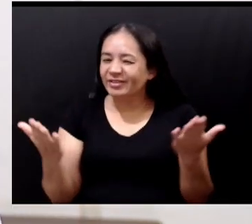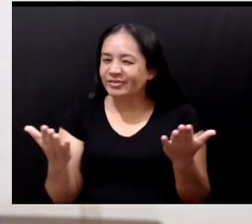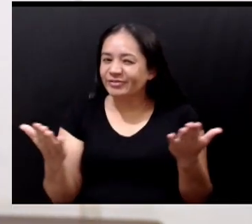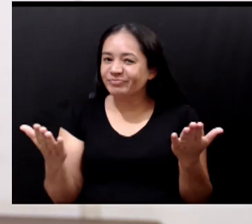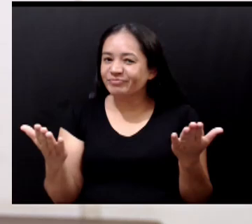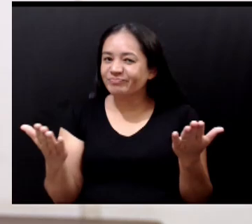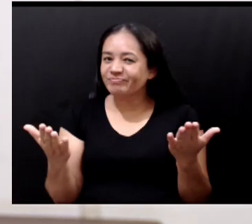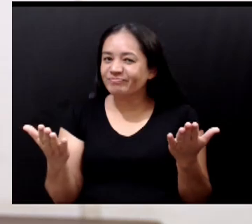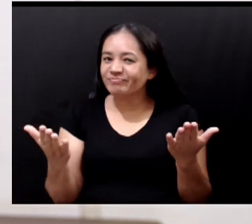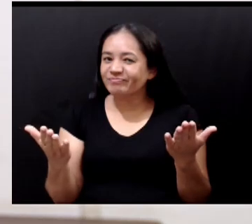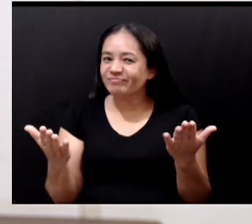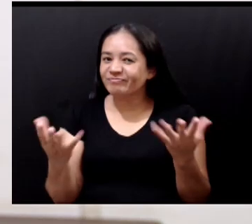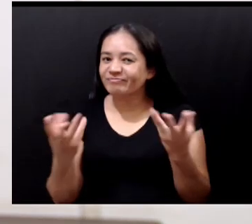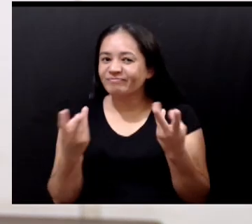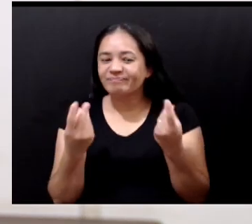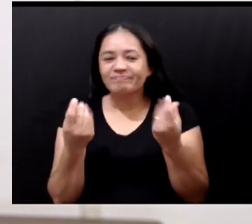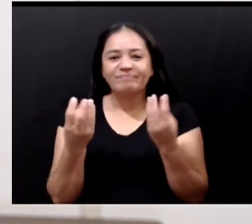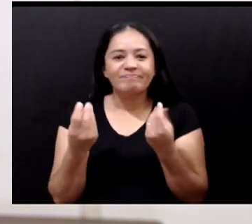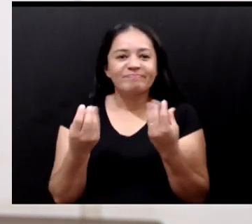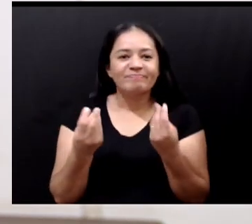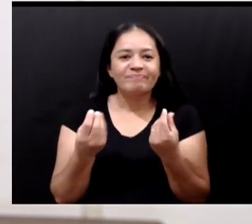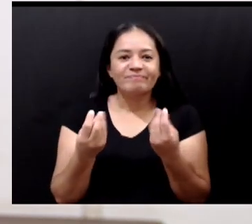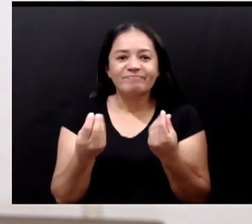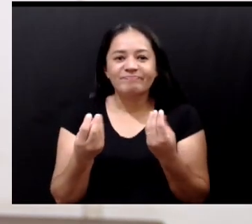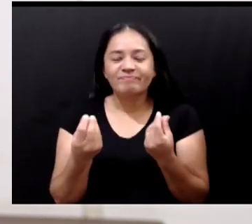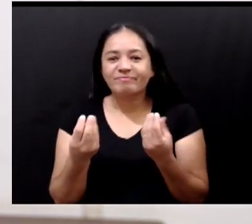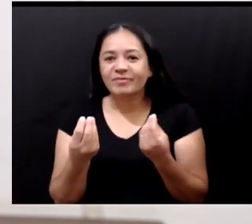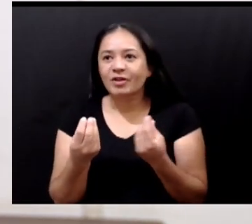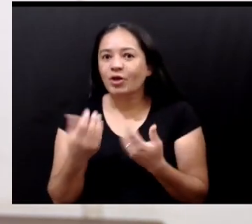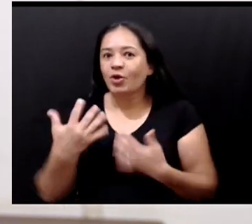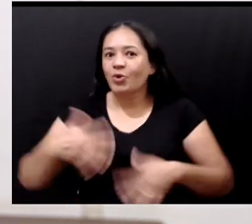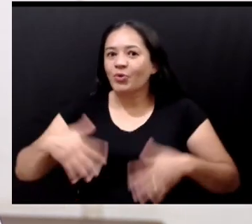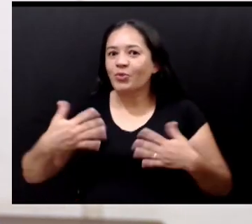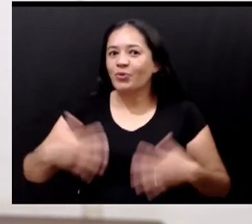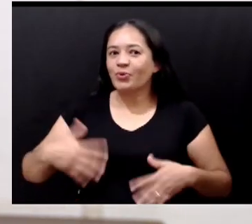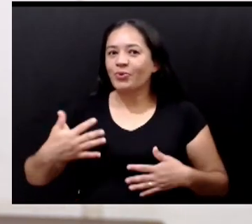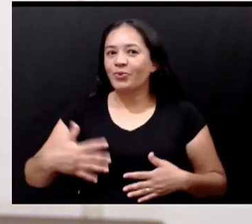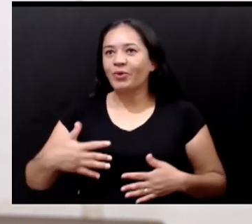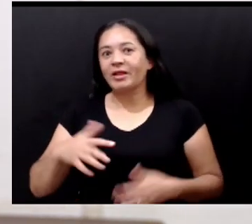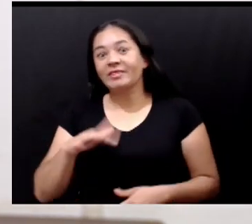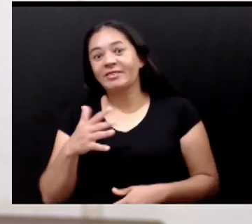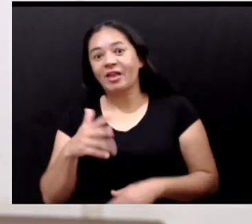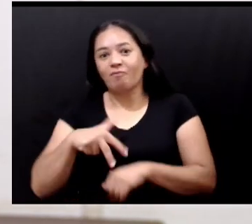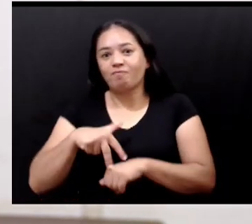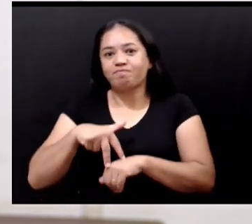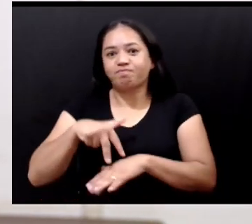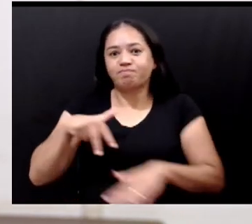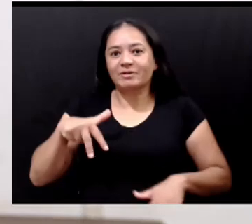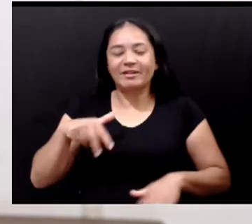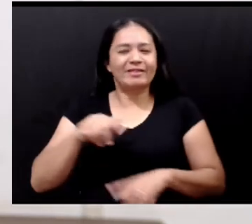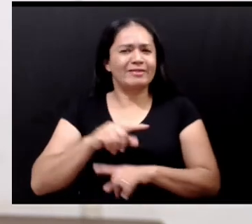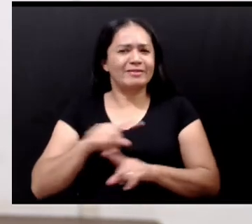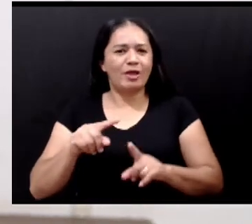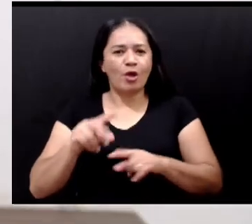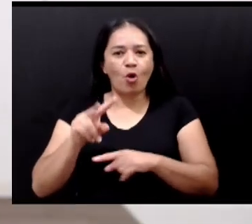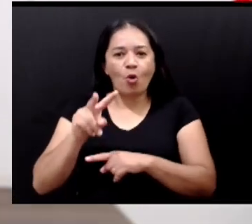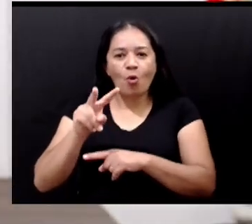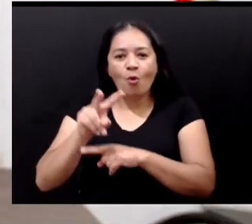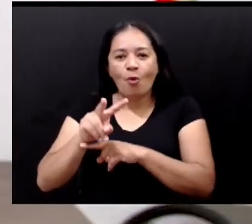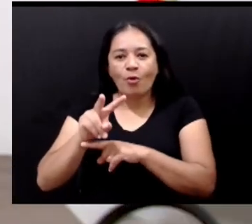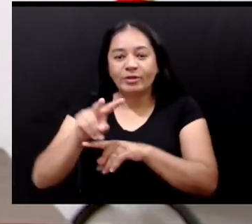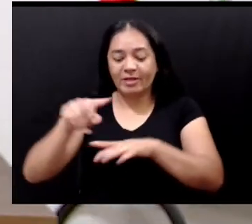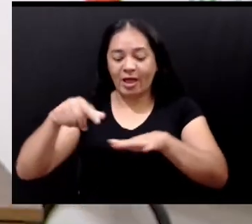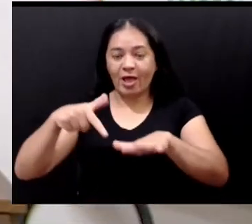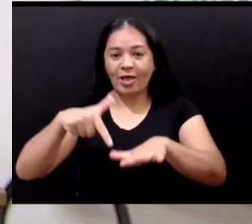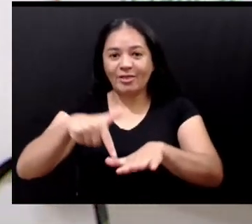vou dizer que é de tirar os pés do chão, talvez? Não, é de cuidar dos pés. Nós vamos falar